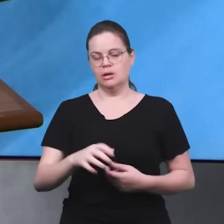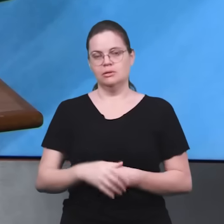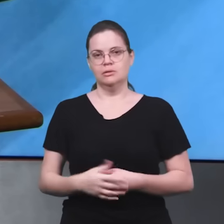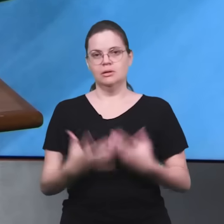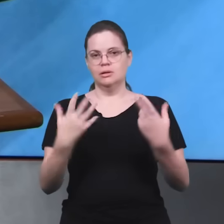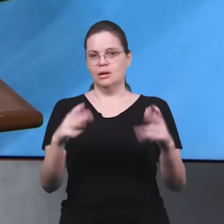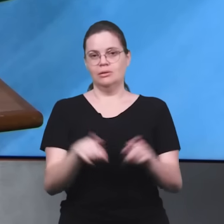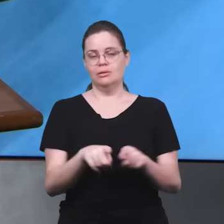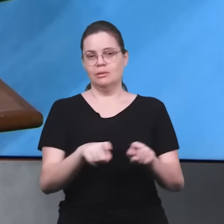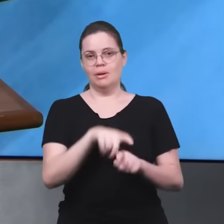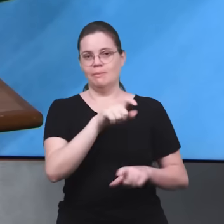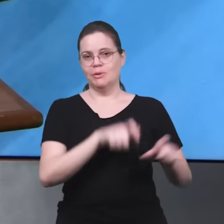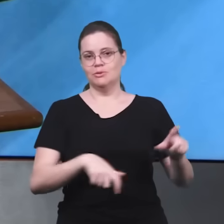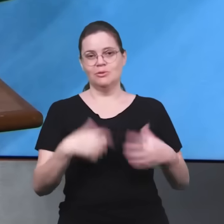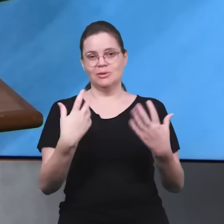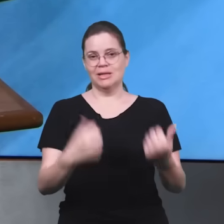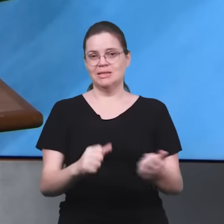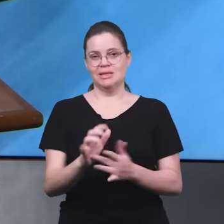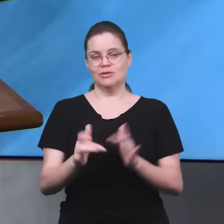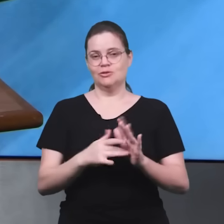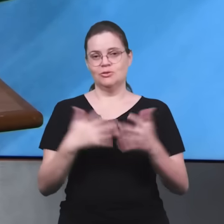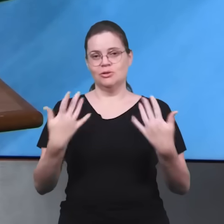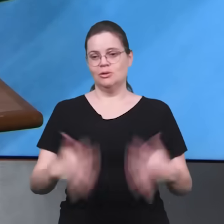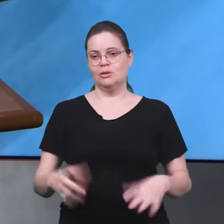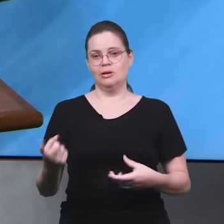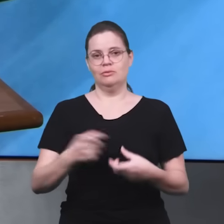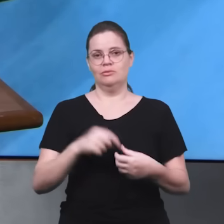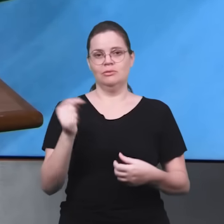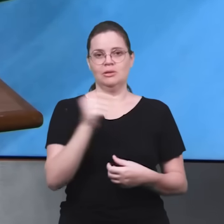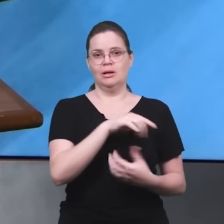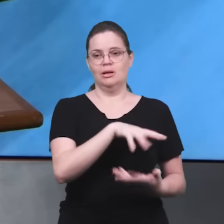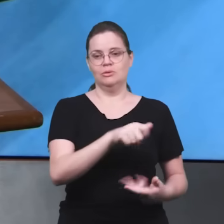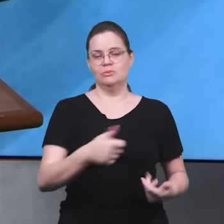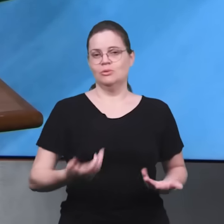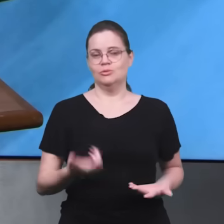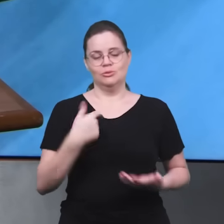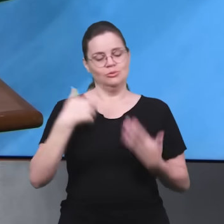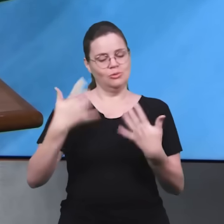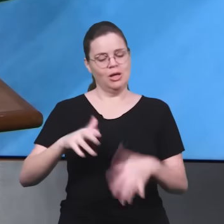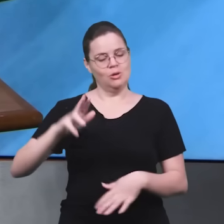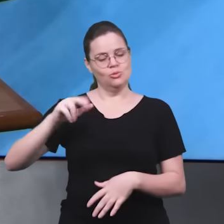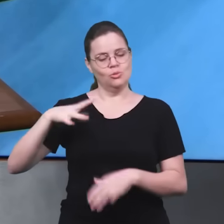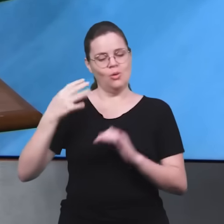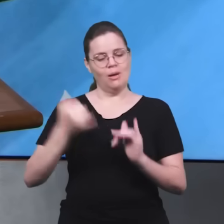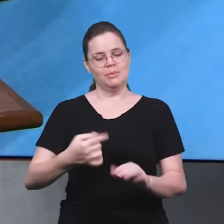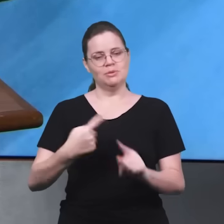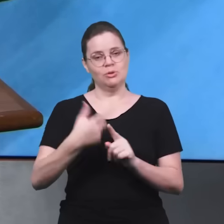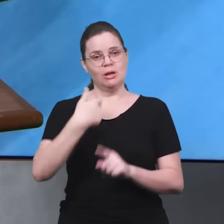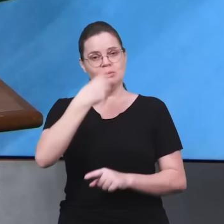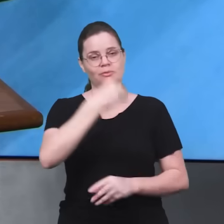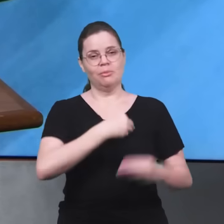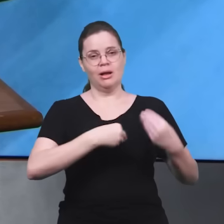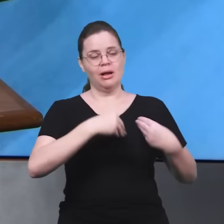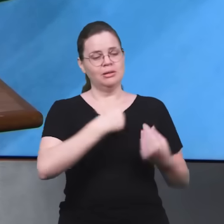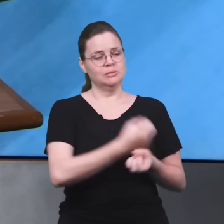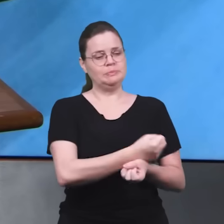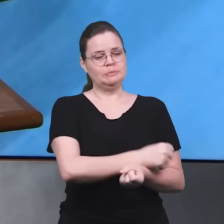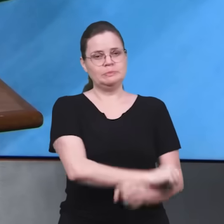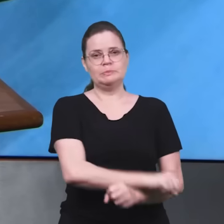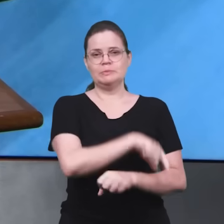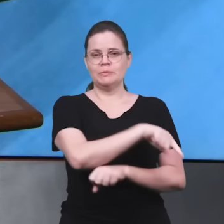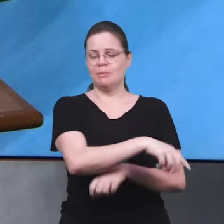que eu estava. Eu não quero nunca mais estar com quem estava antes, porque eu estava aprisionado, eu era